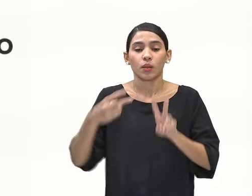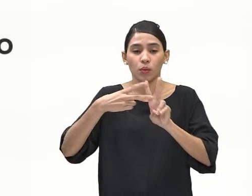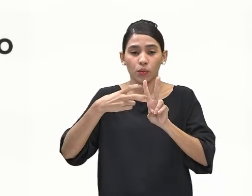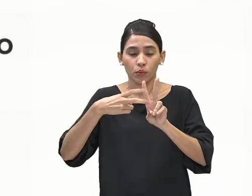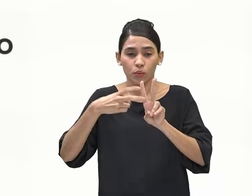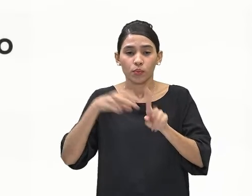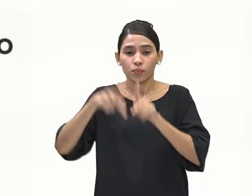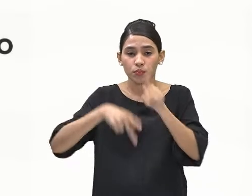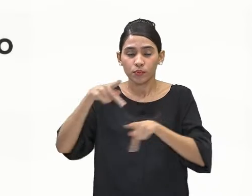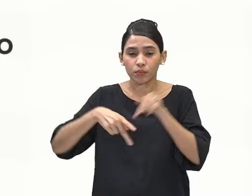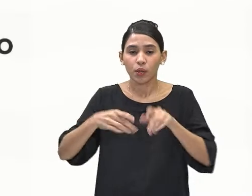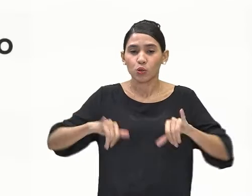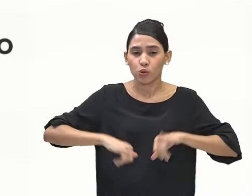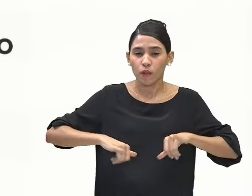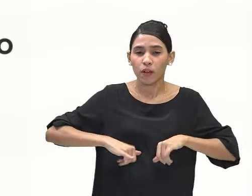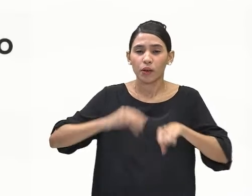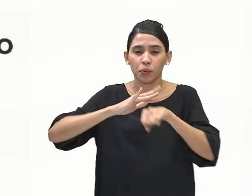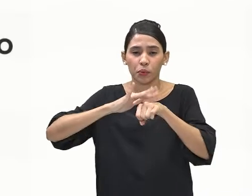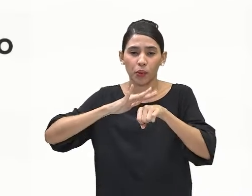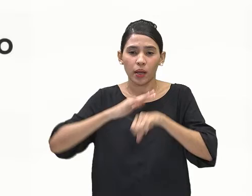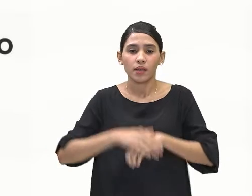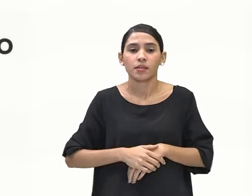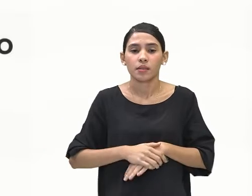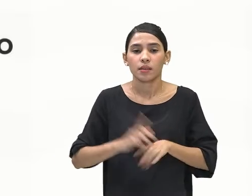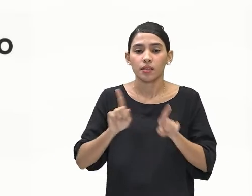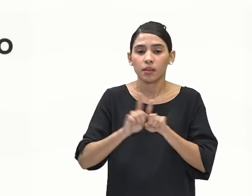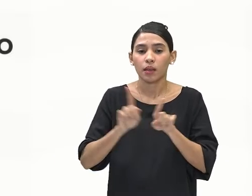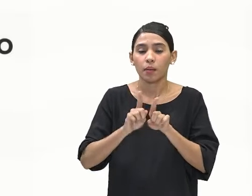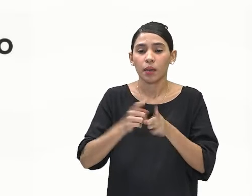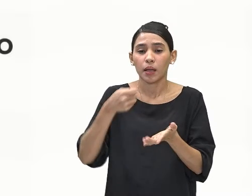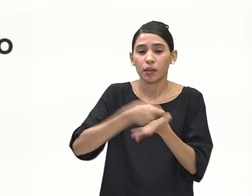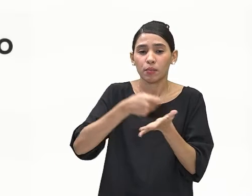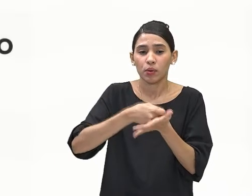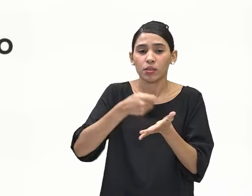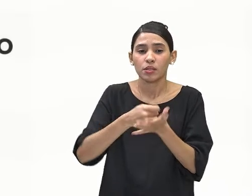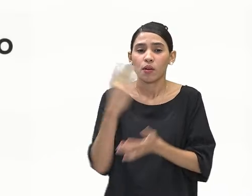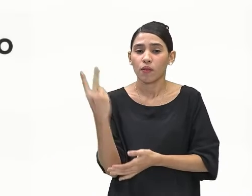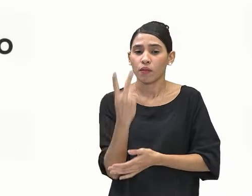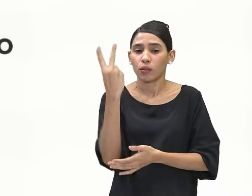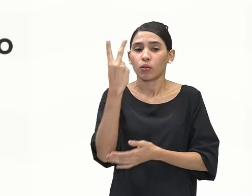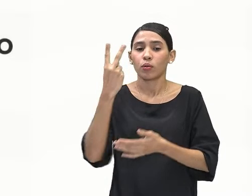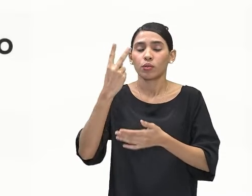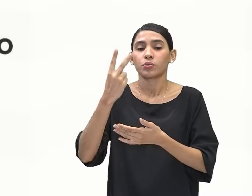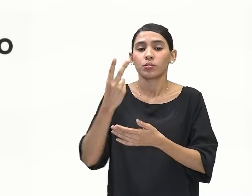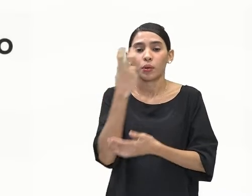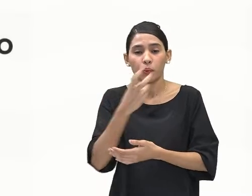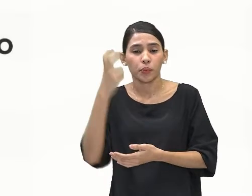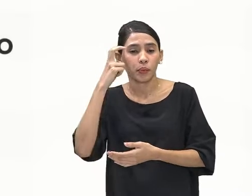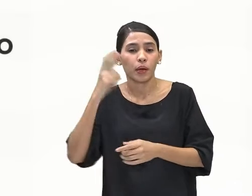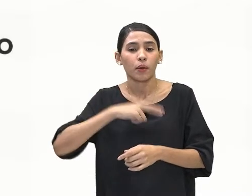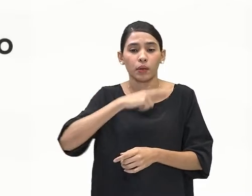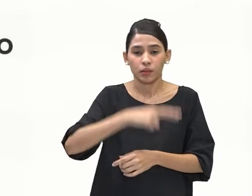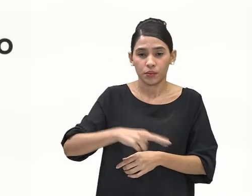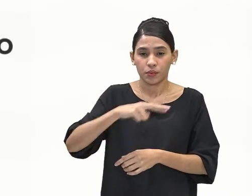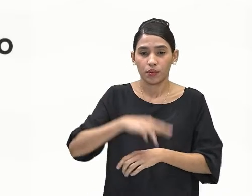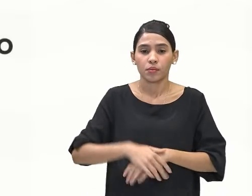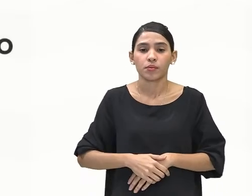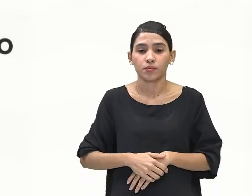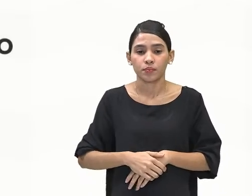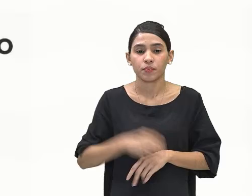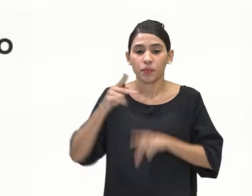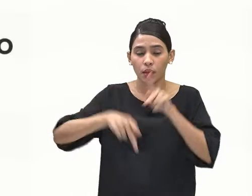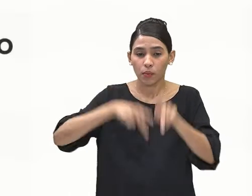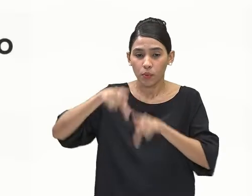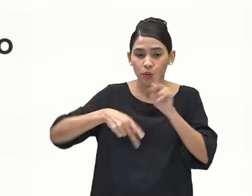as tentativas de escravização e a imposição de valores culturais e religiosos. A